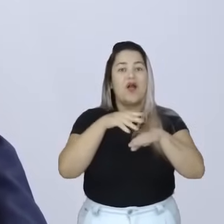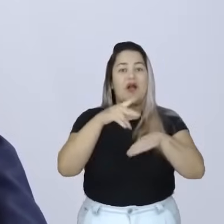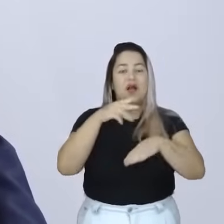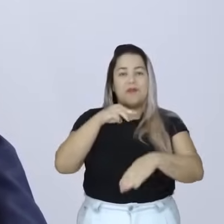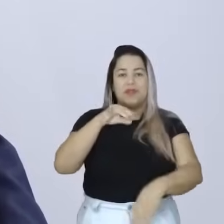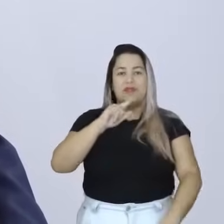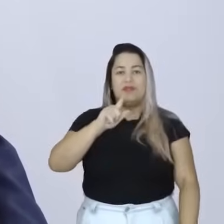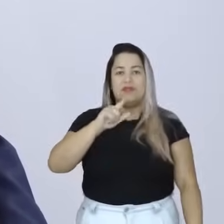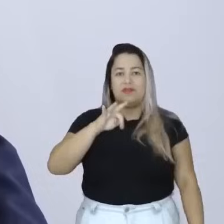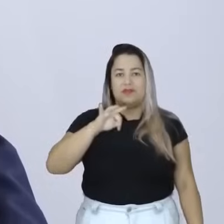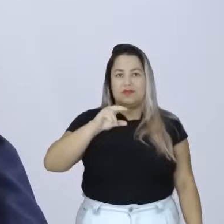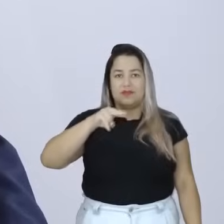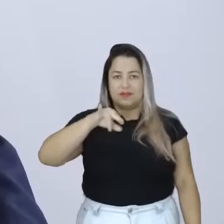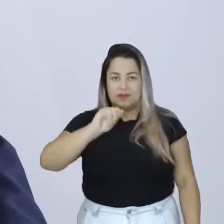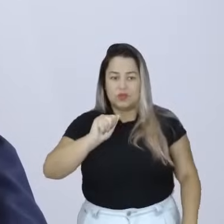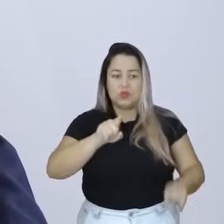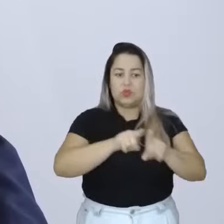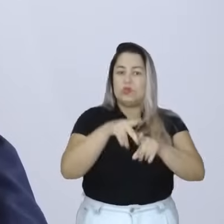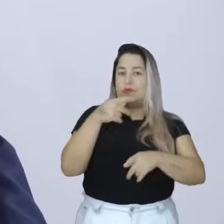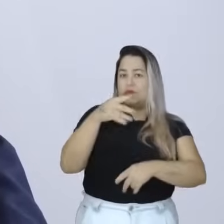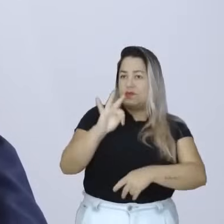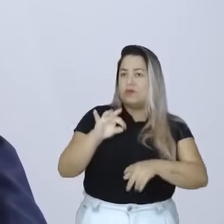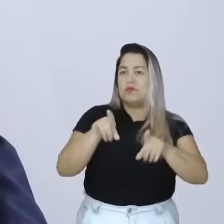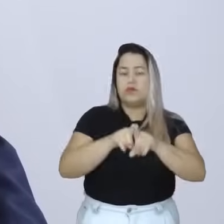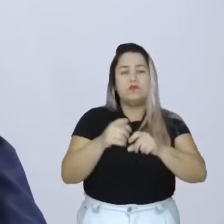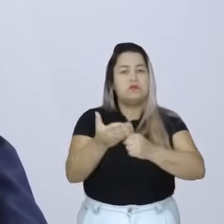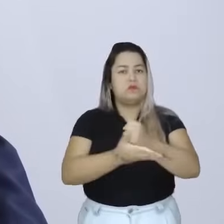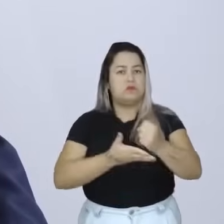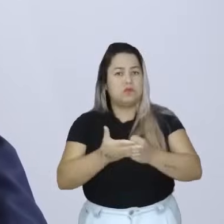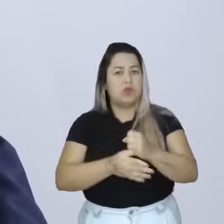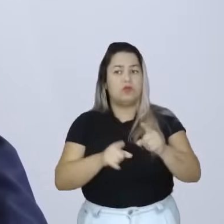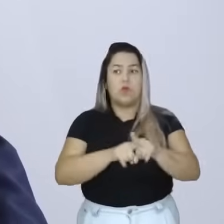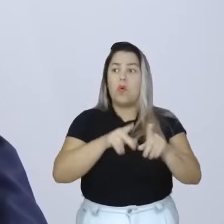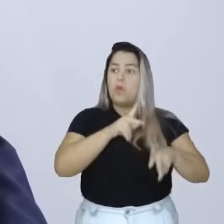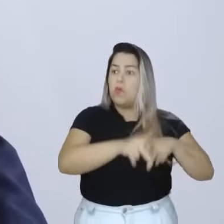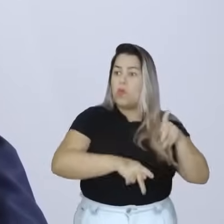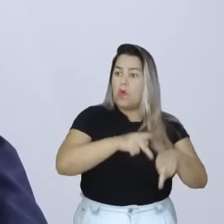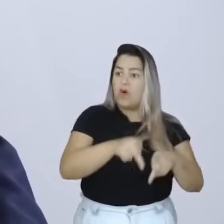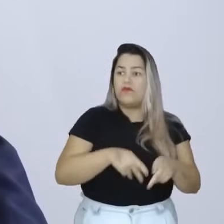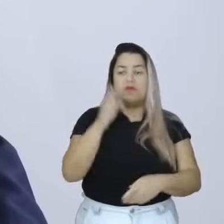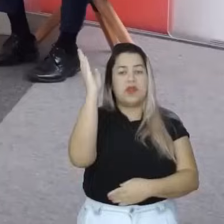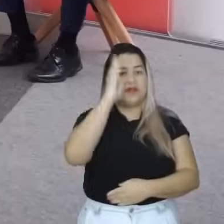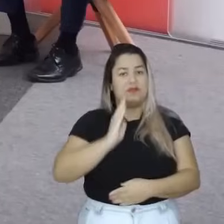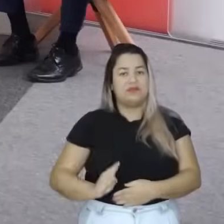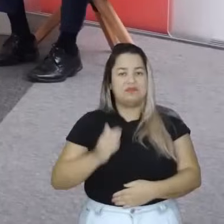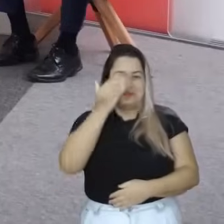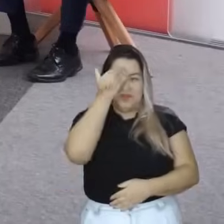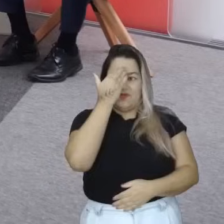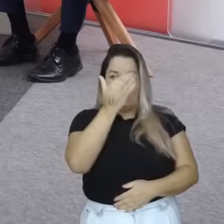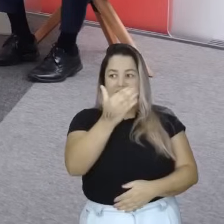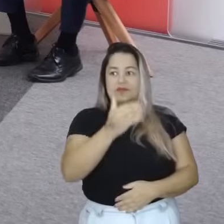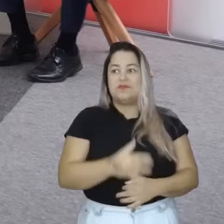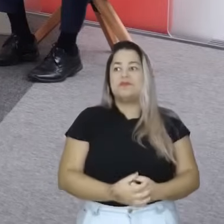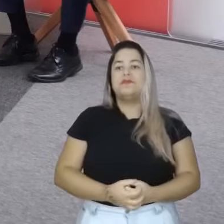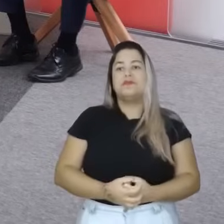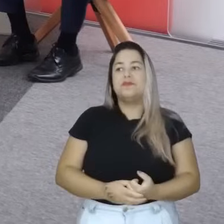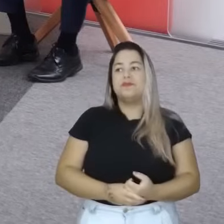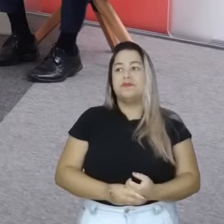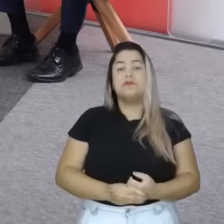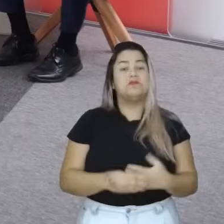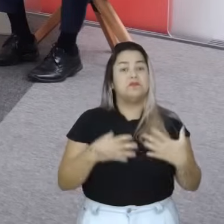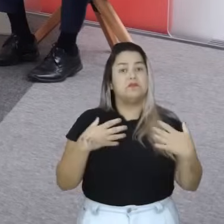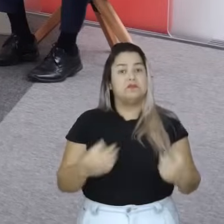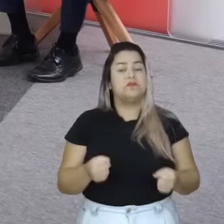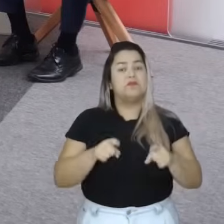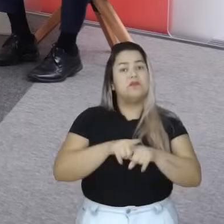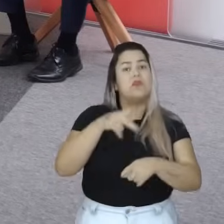PT, com a base social organizada do nosso país, com o povo brasileiro. Muito obrigada. Vamos rever agora um trecho da fala